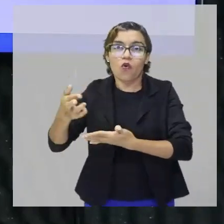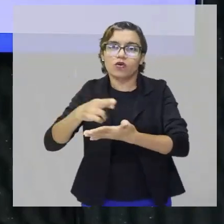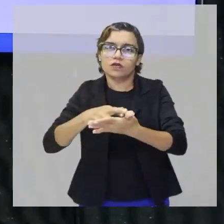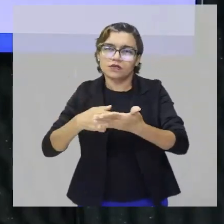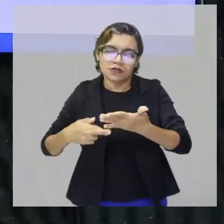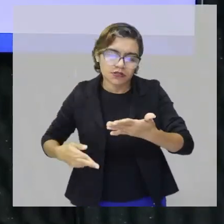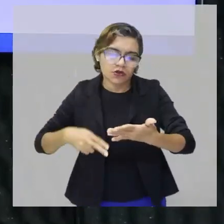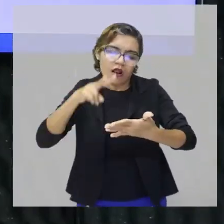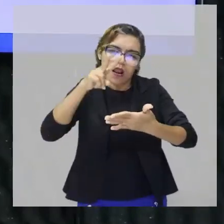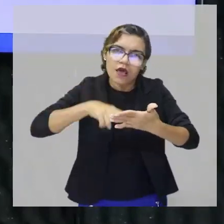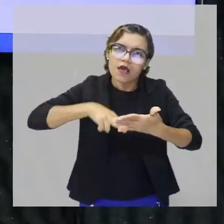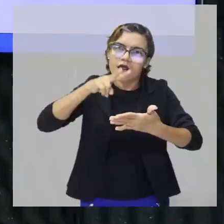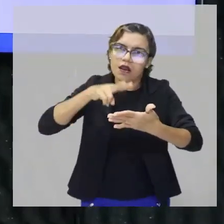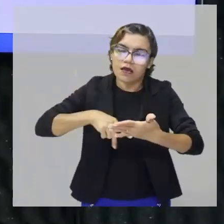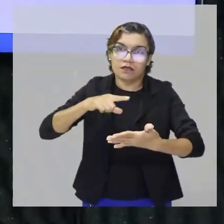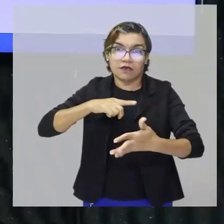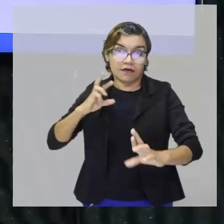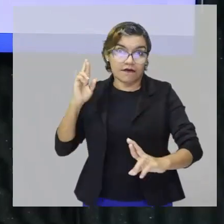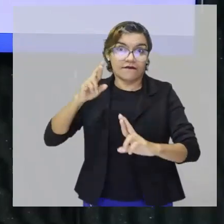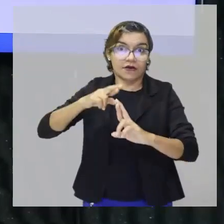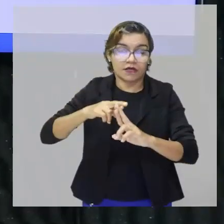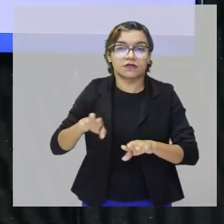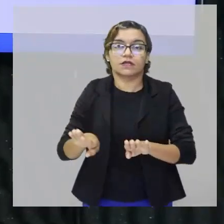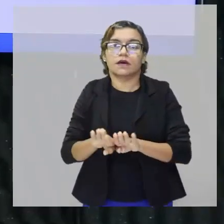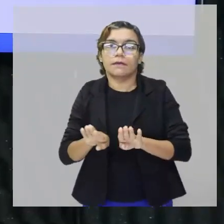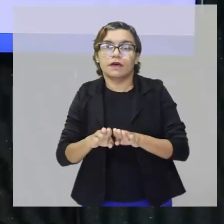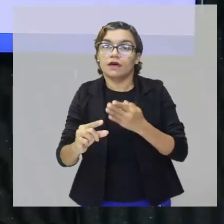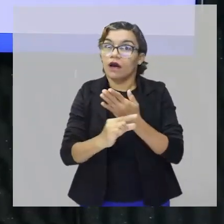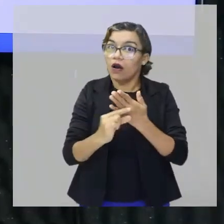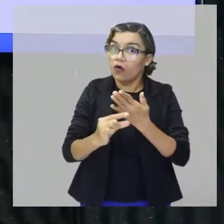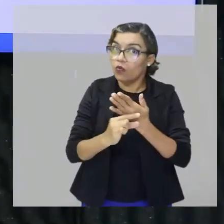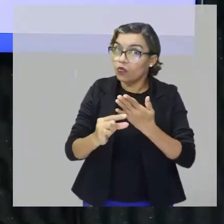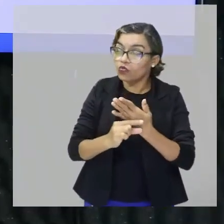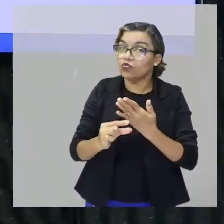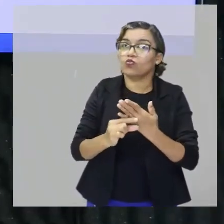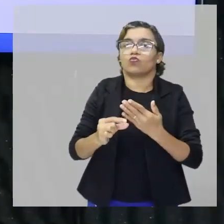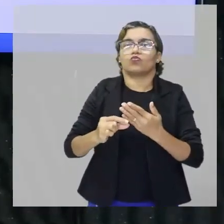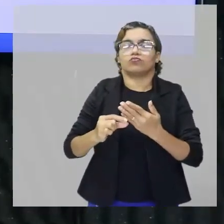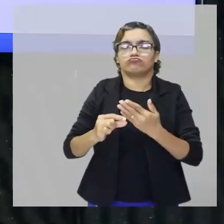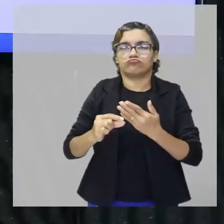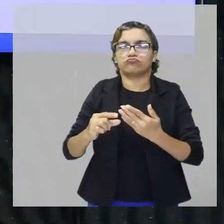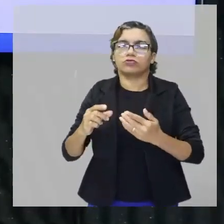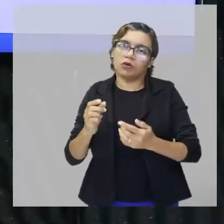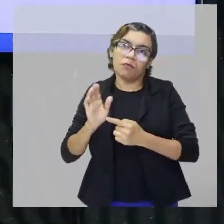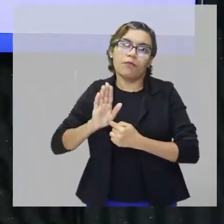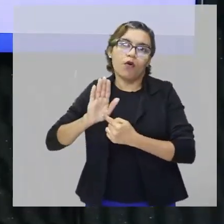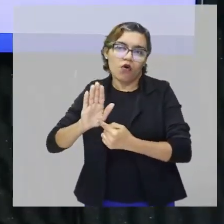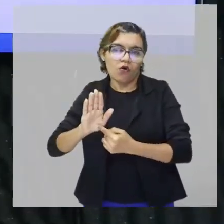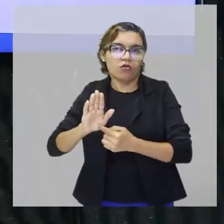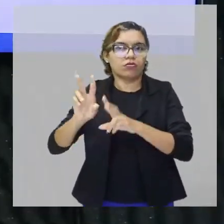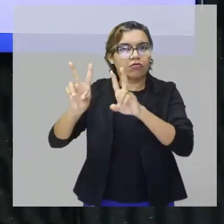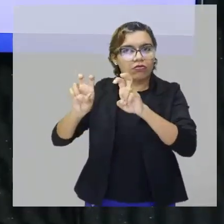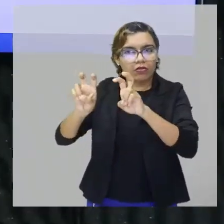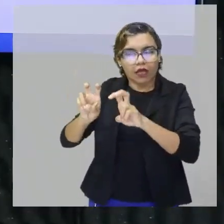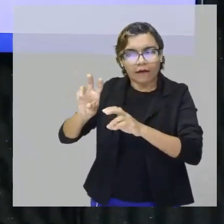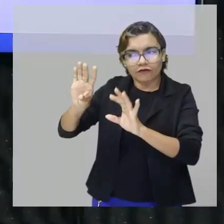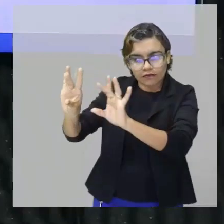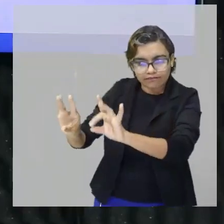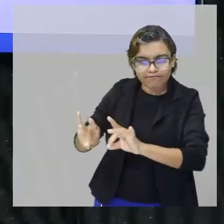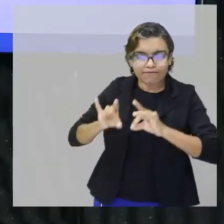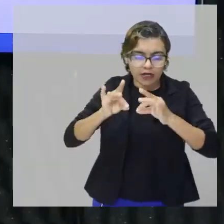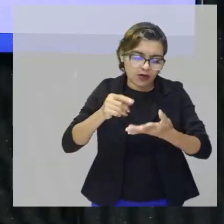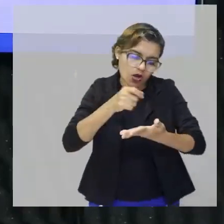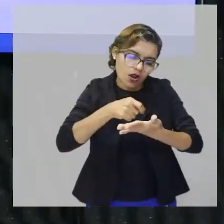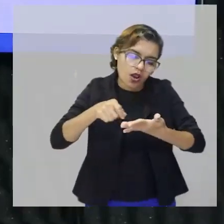tema para que sirva de referência, autores que debatem aquele tema e aí sim você vai começar a redigir o